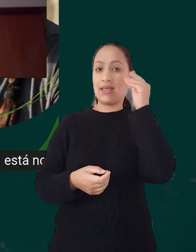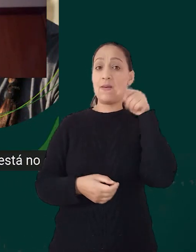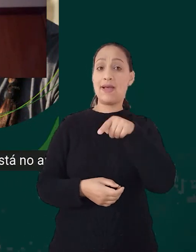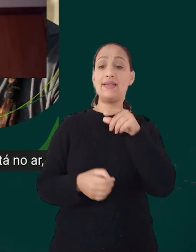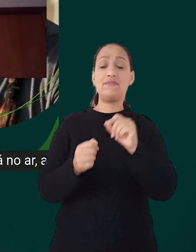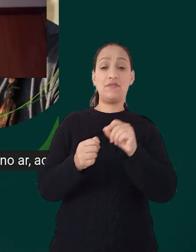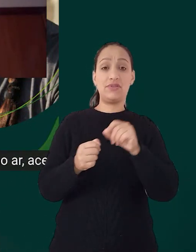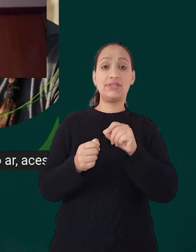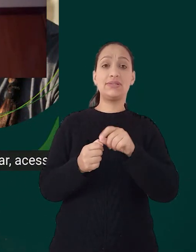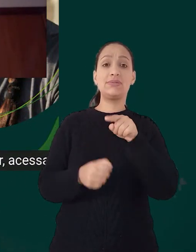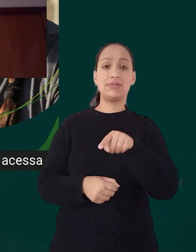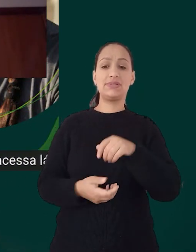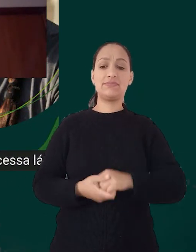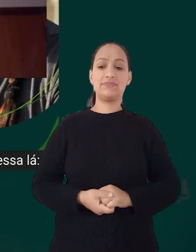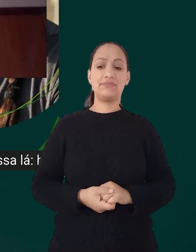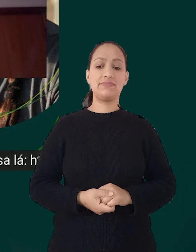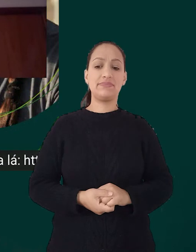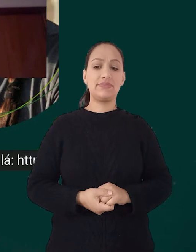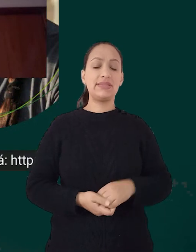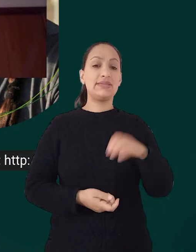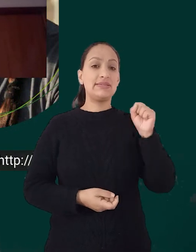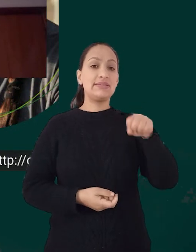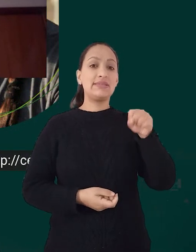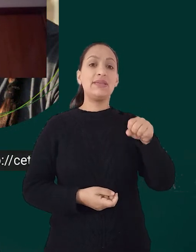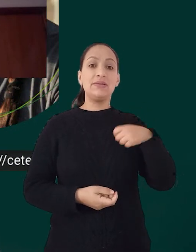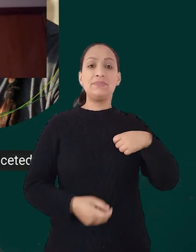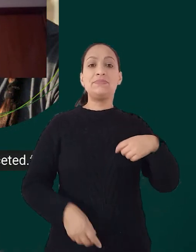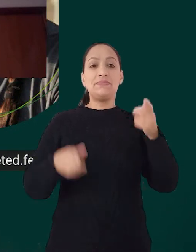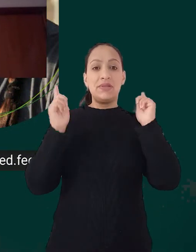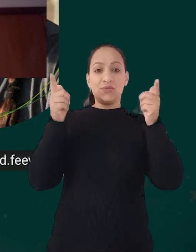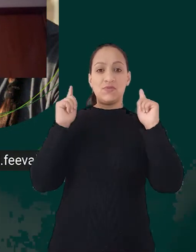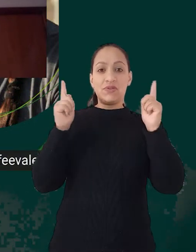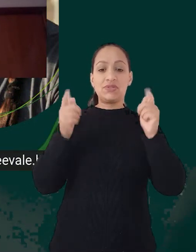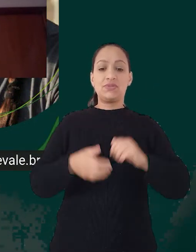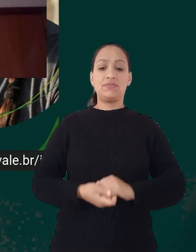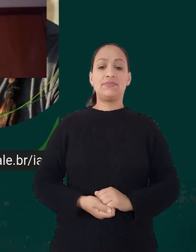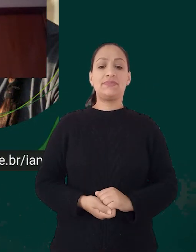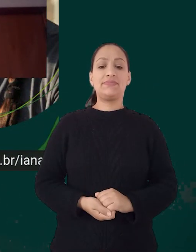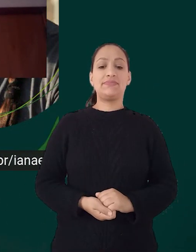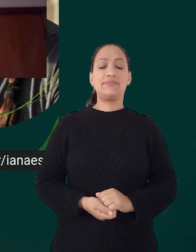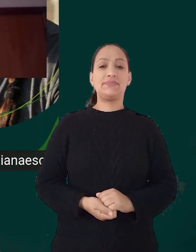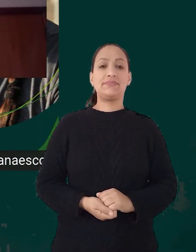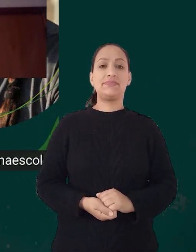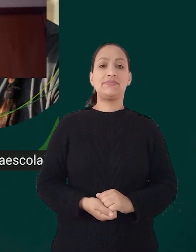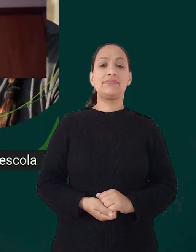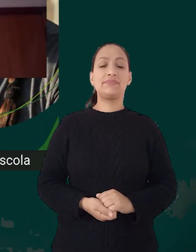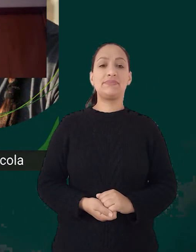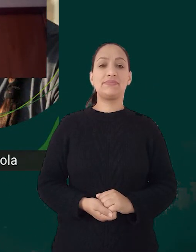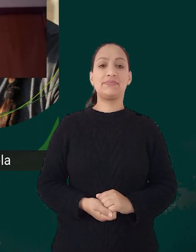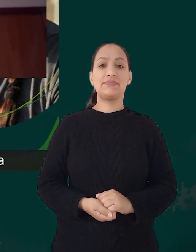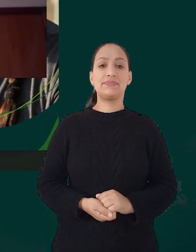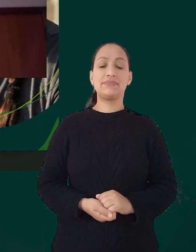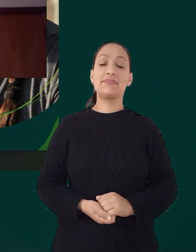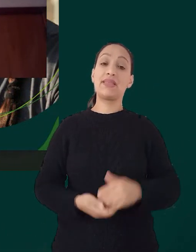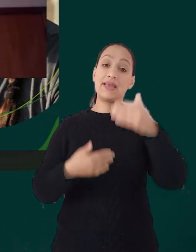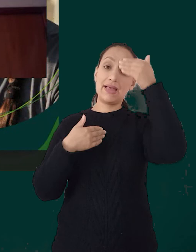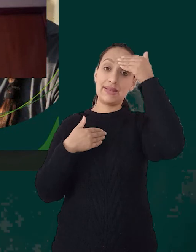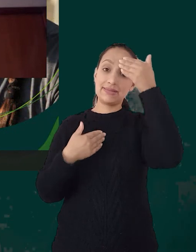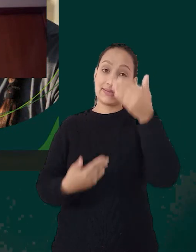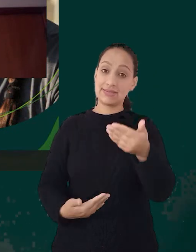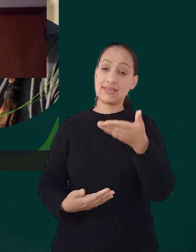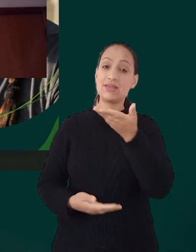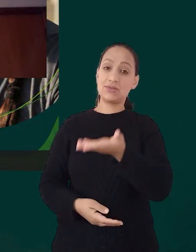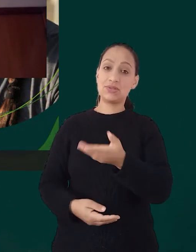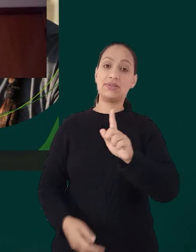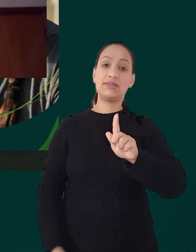essas A gente faz bastante brincadeiras. game test, né, pessoal? É bem divertido. É. Guilherme, eu quero te agradecer